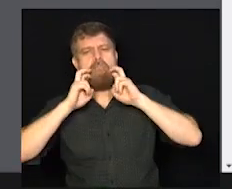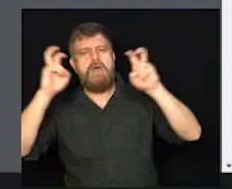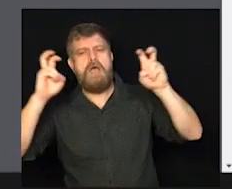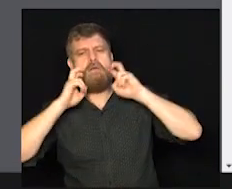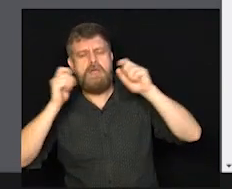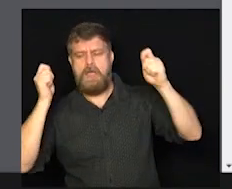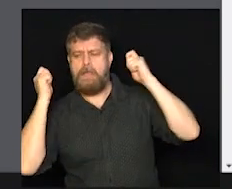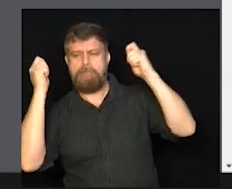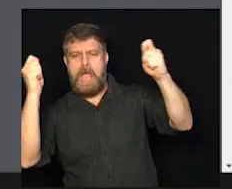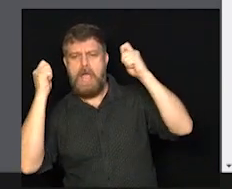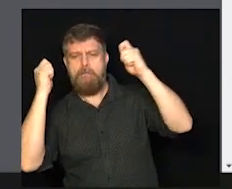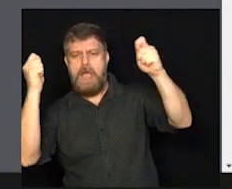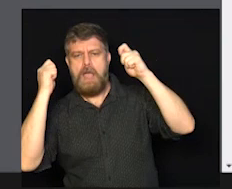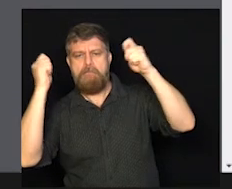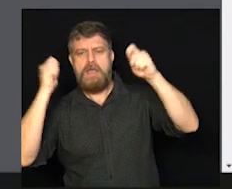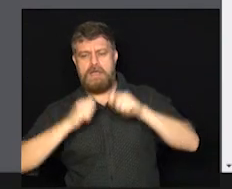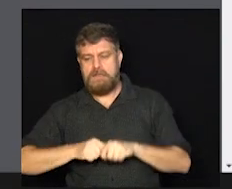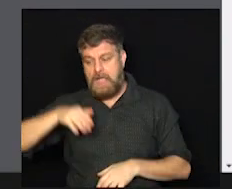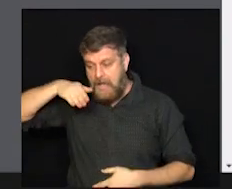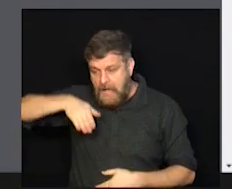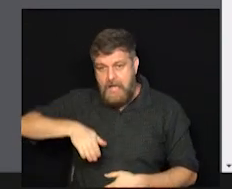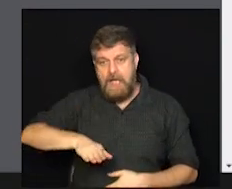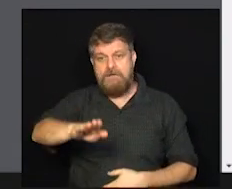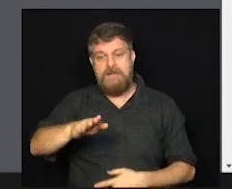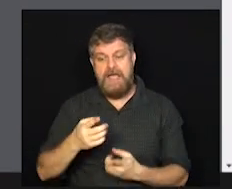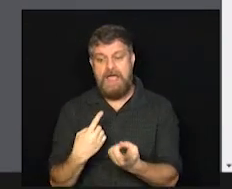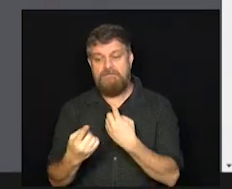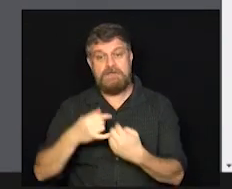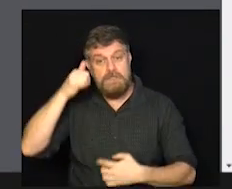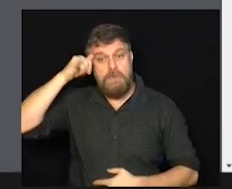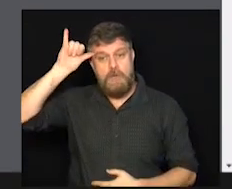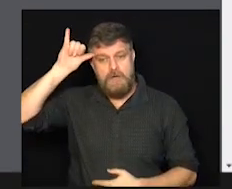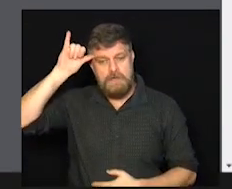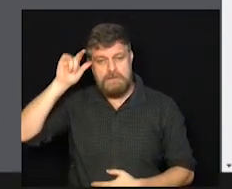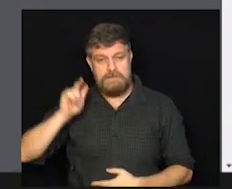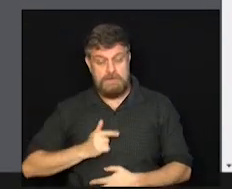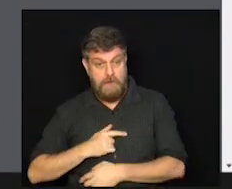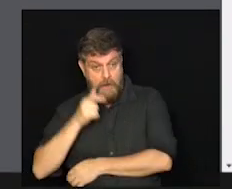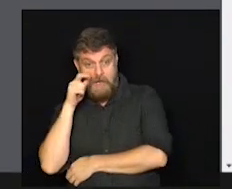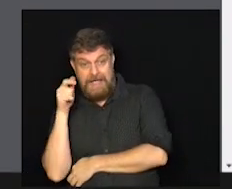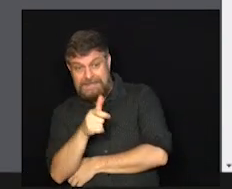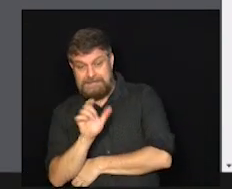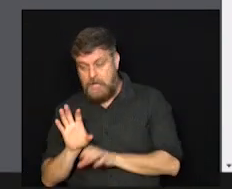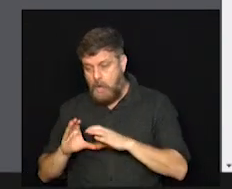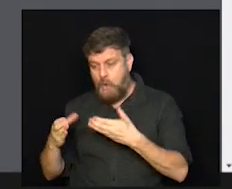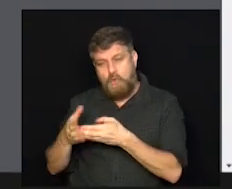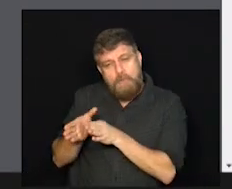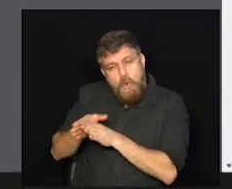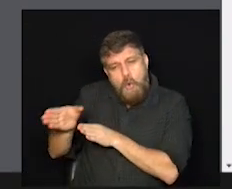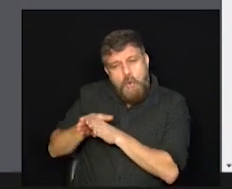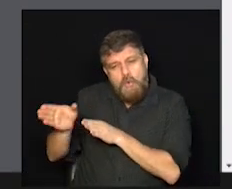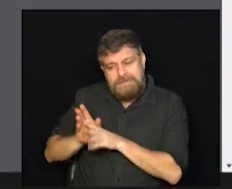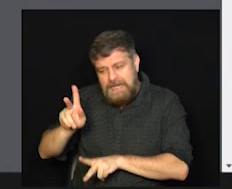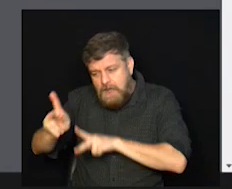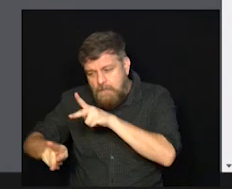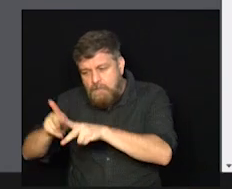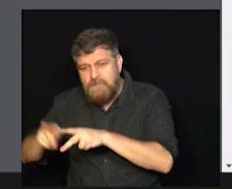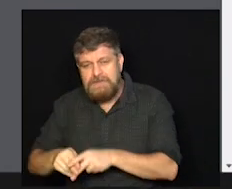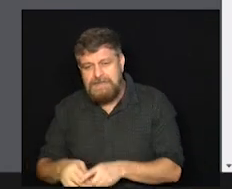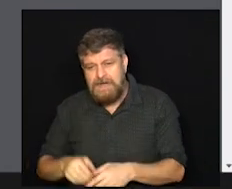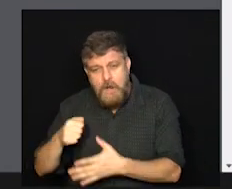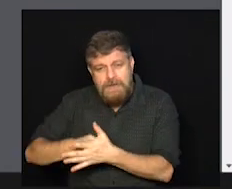a Avenida João Boi do Lopes. E é interessante porque, com a participação dos conselhos populares de políticas públicas,